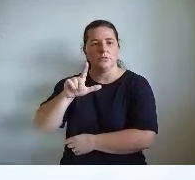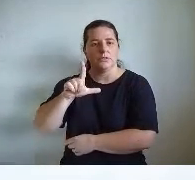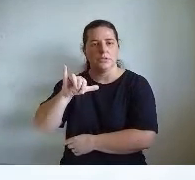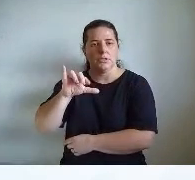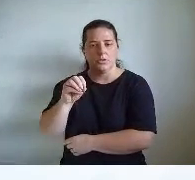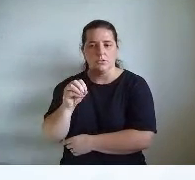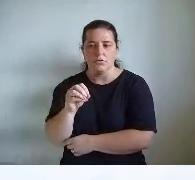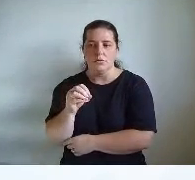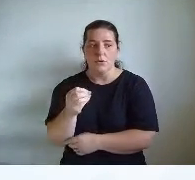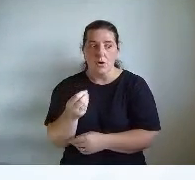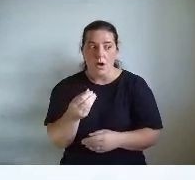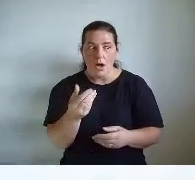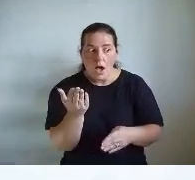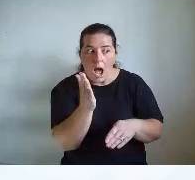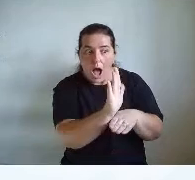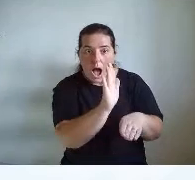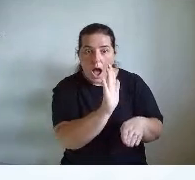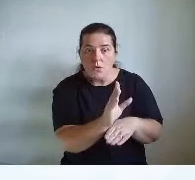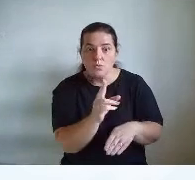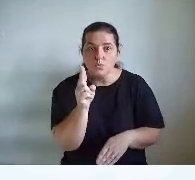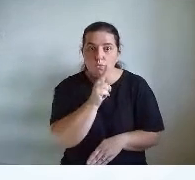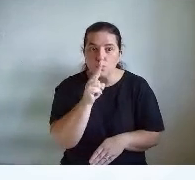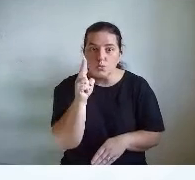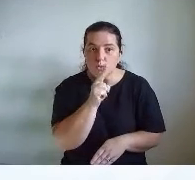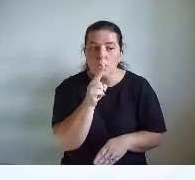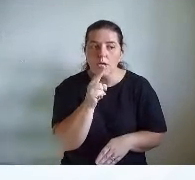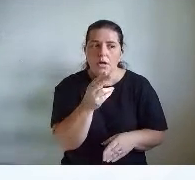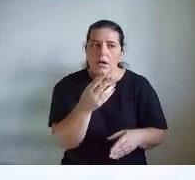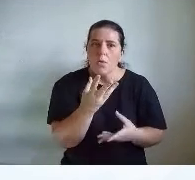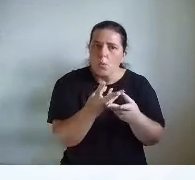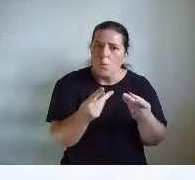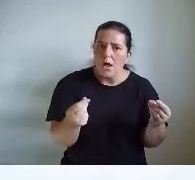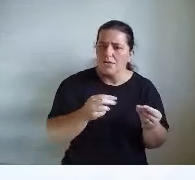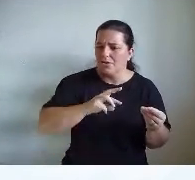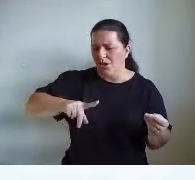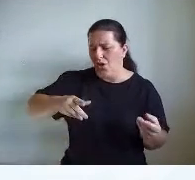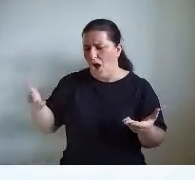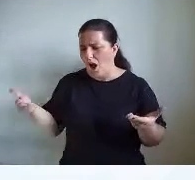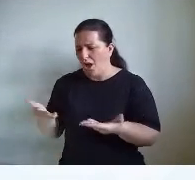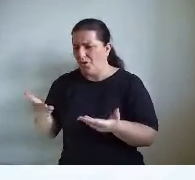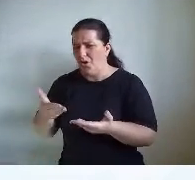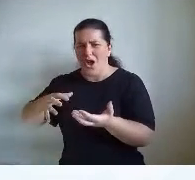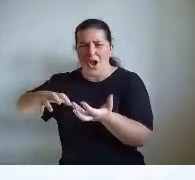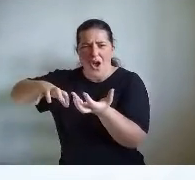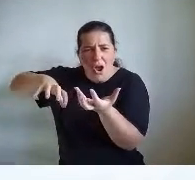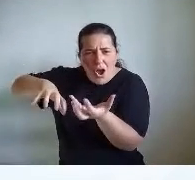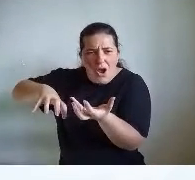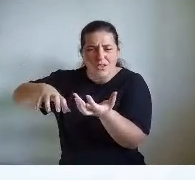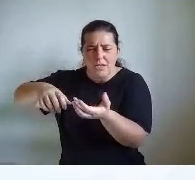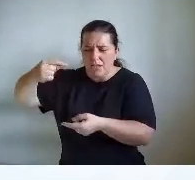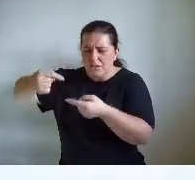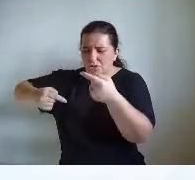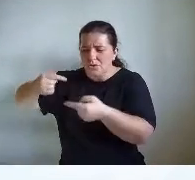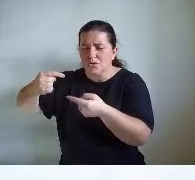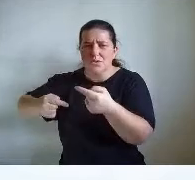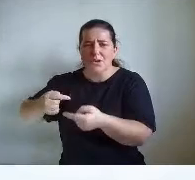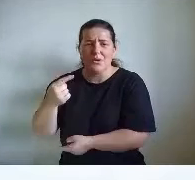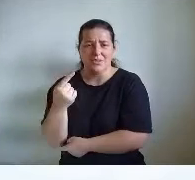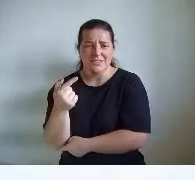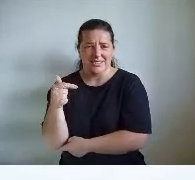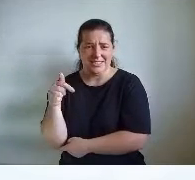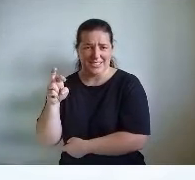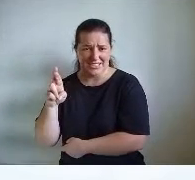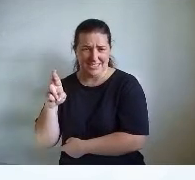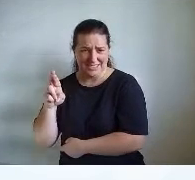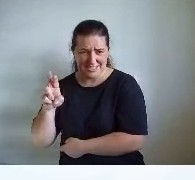sendo posto em discussão, ontem no Congresso, inclusive, de R$175. Um botijão de gás custa R$100. Então,